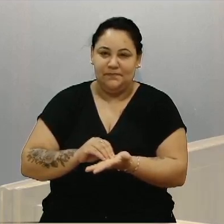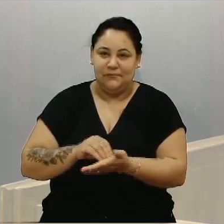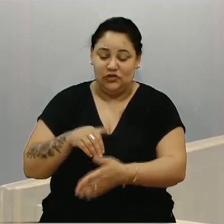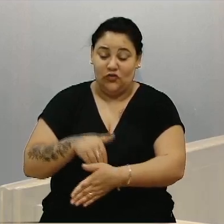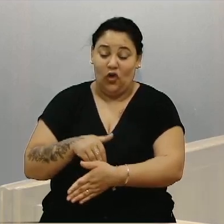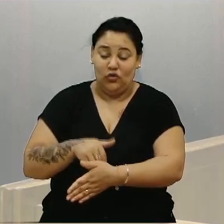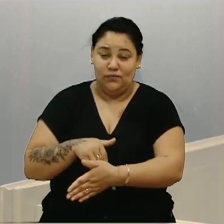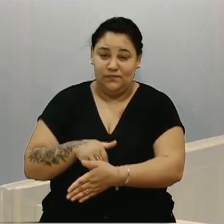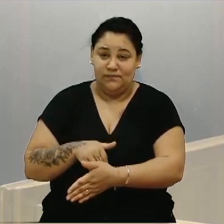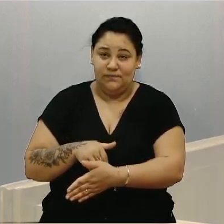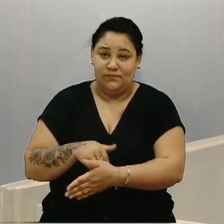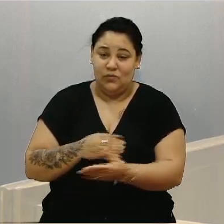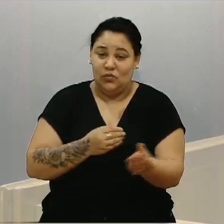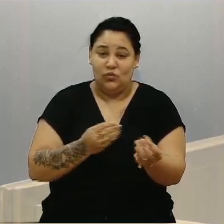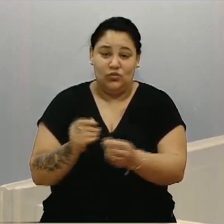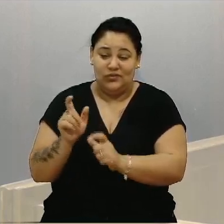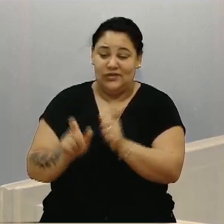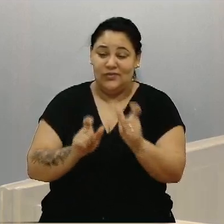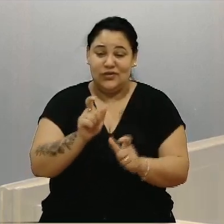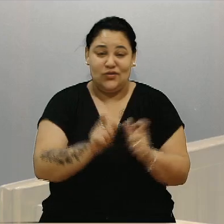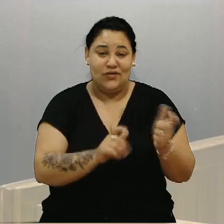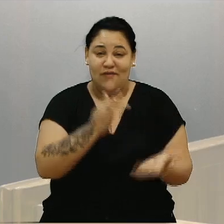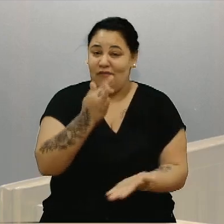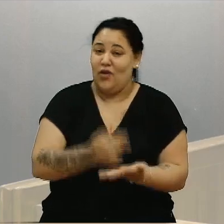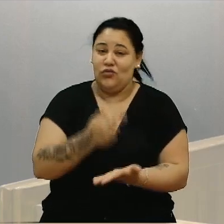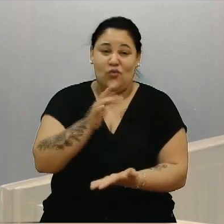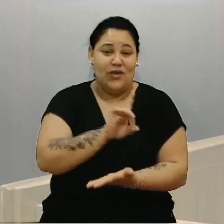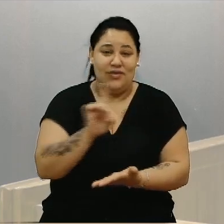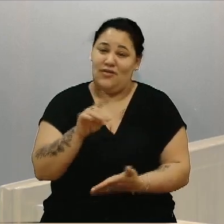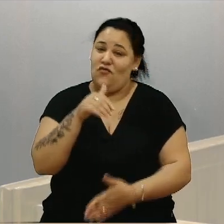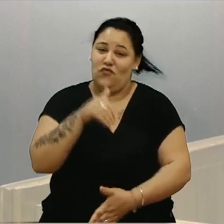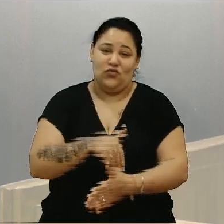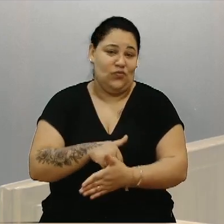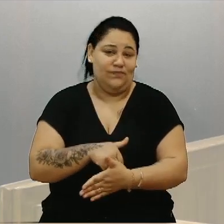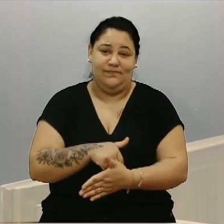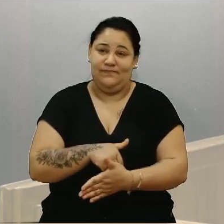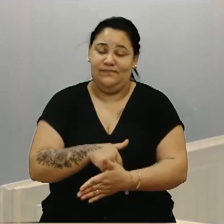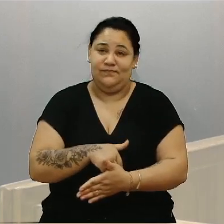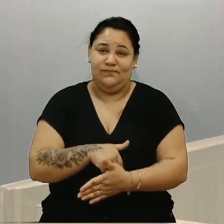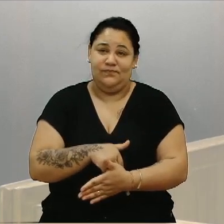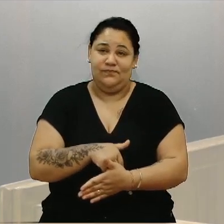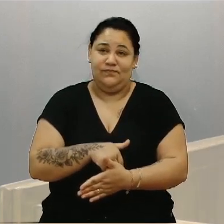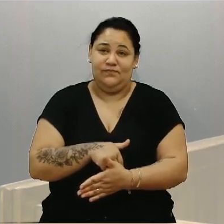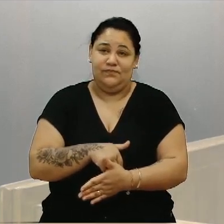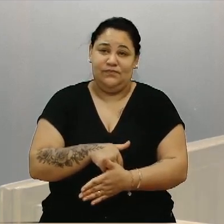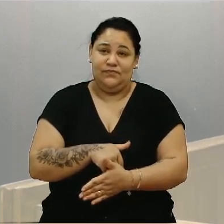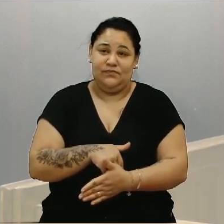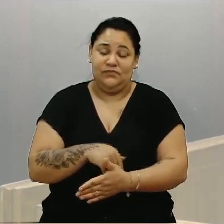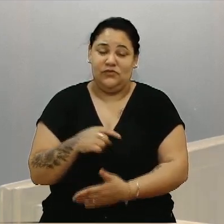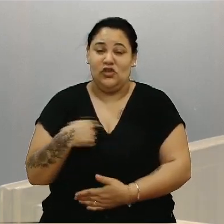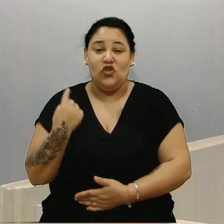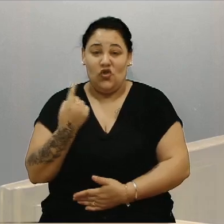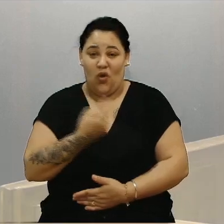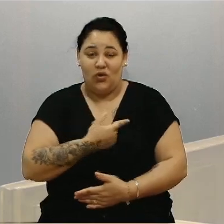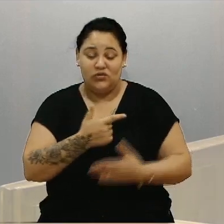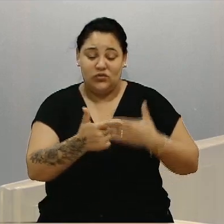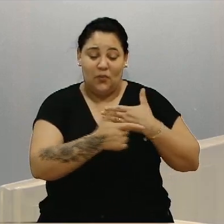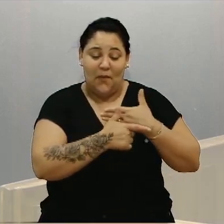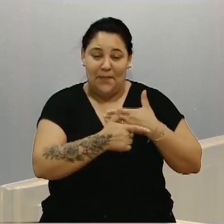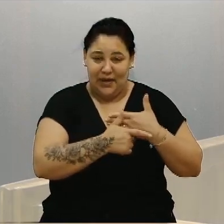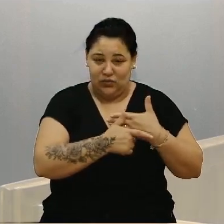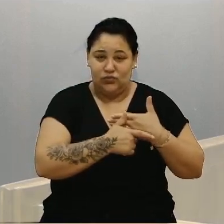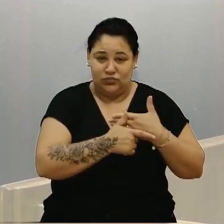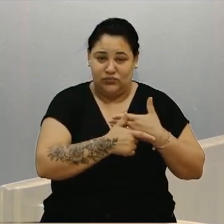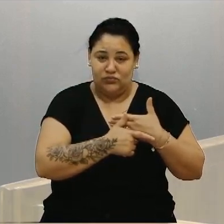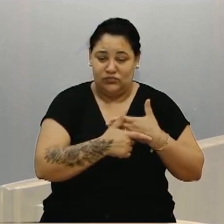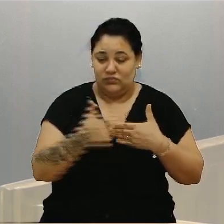muito grande para cada um e para cada uma de nós. A gente, enquanto parlamentar, enquanto figura pública,